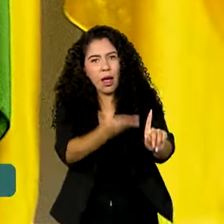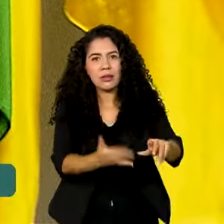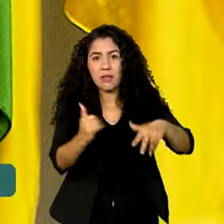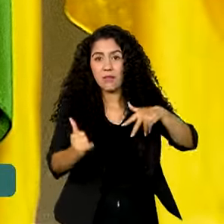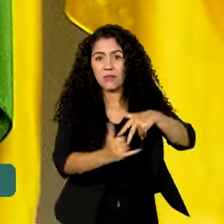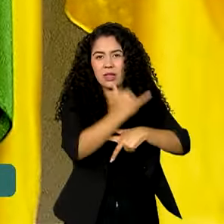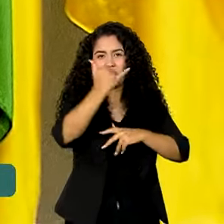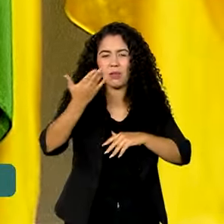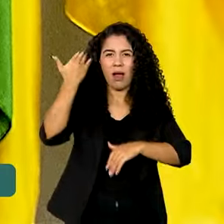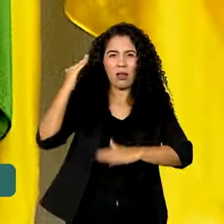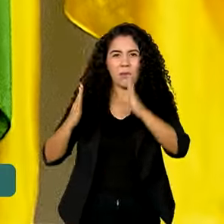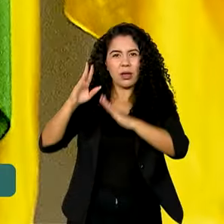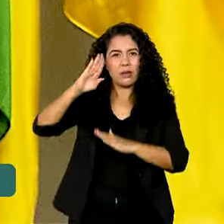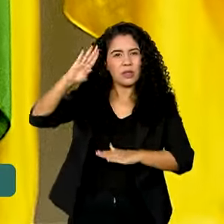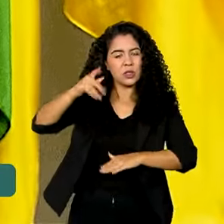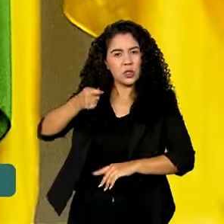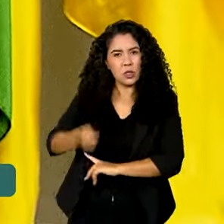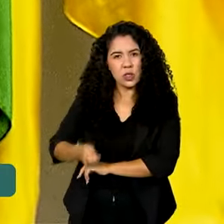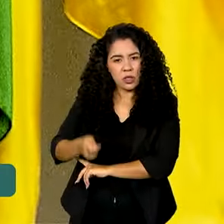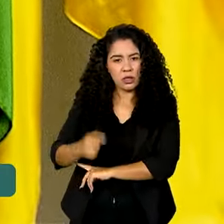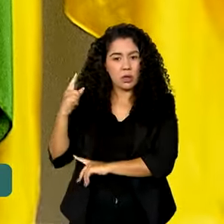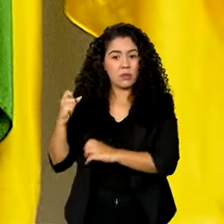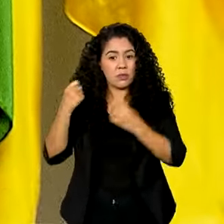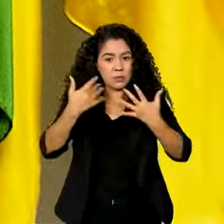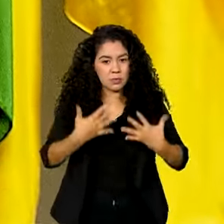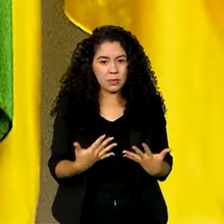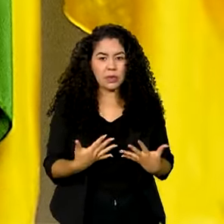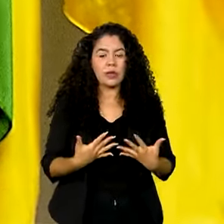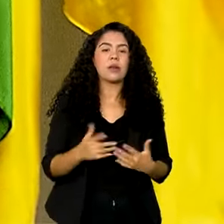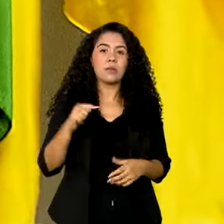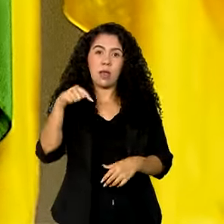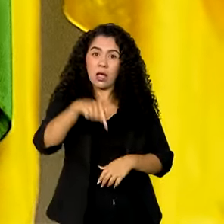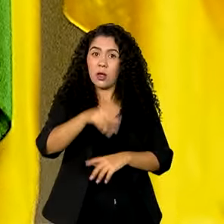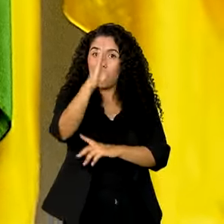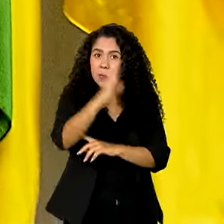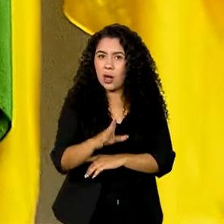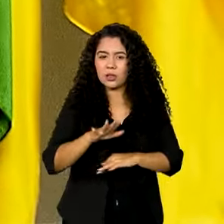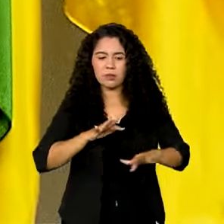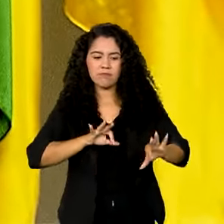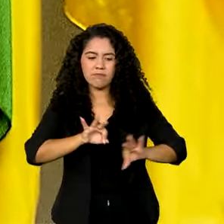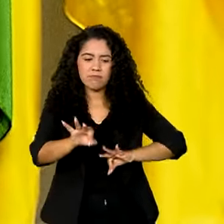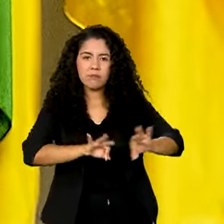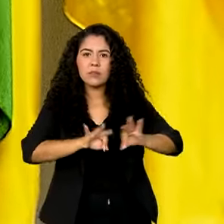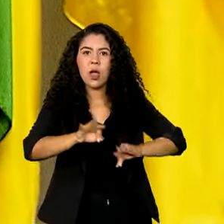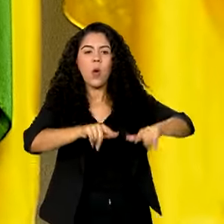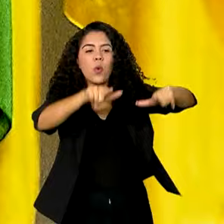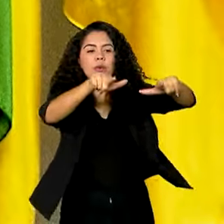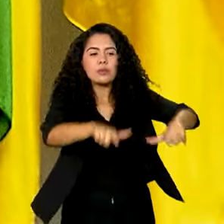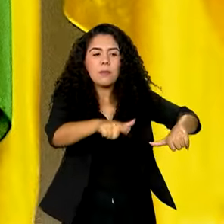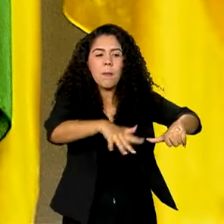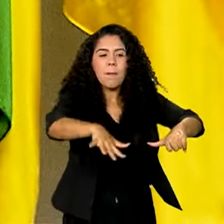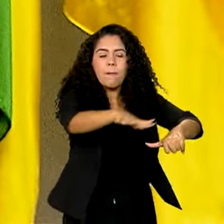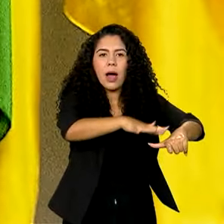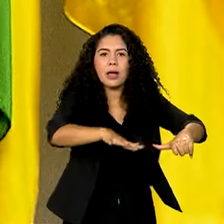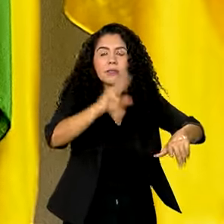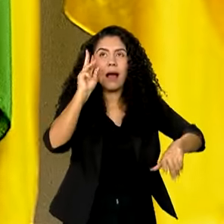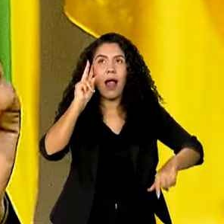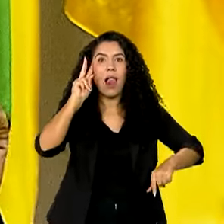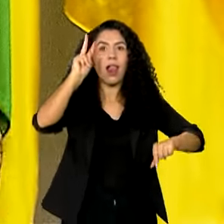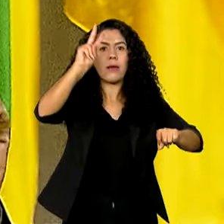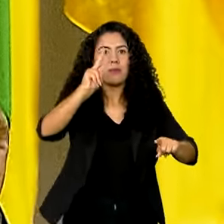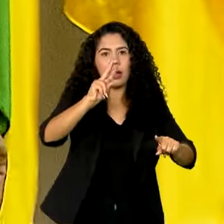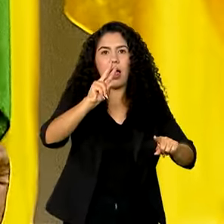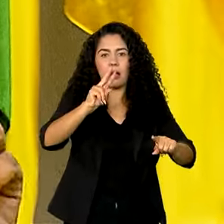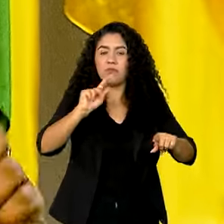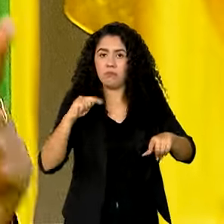que não se faria memoriais no Brasil porque... não havia clima e nós vamos fazer